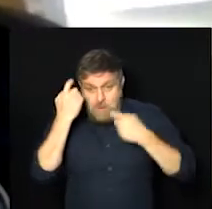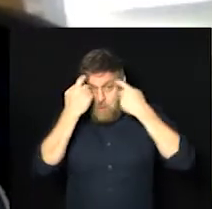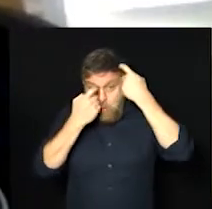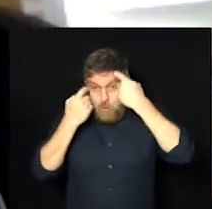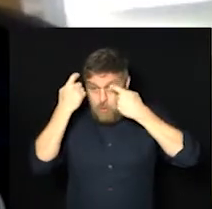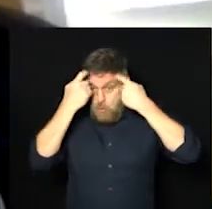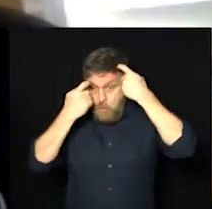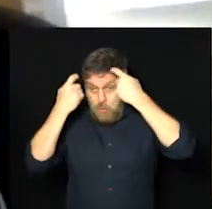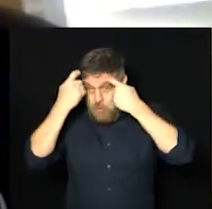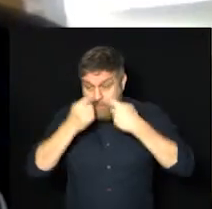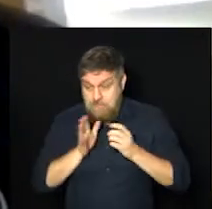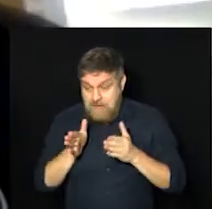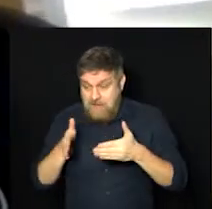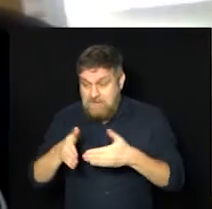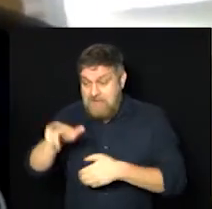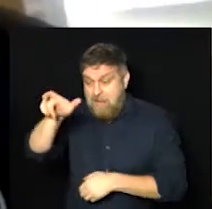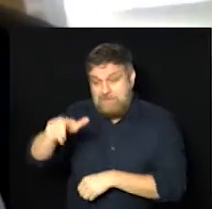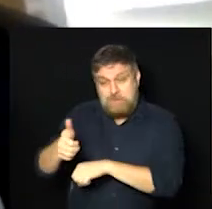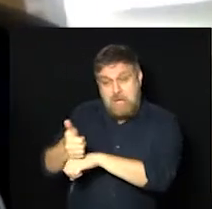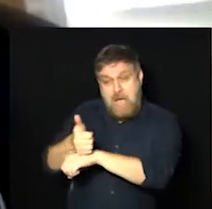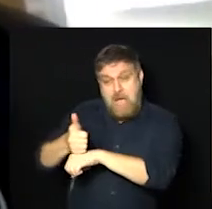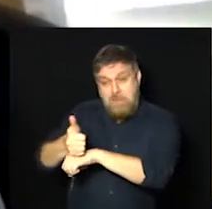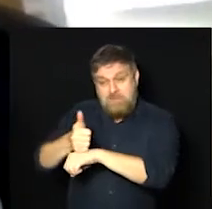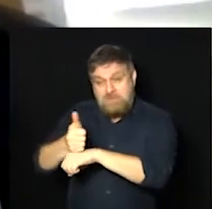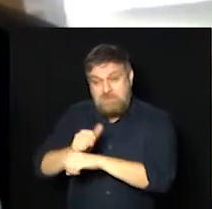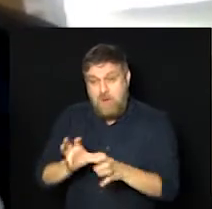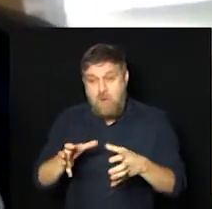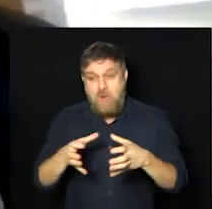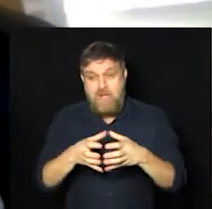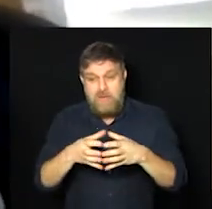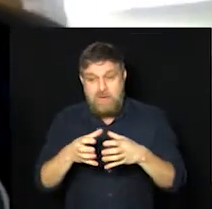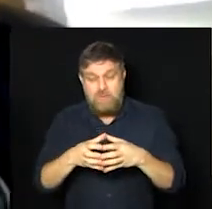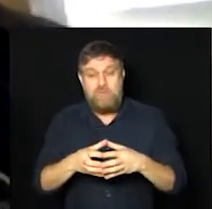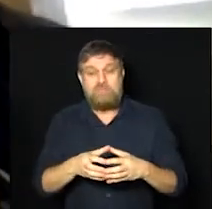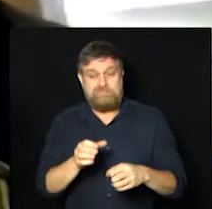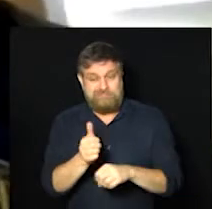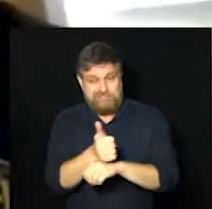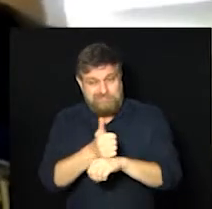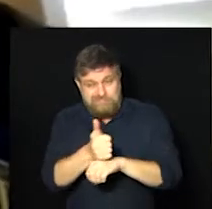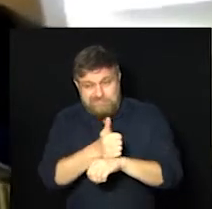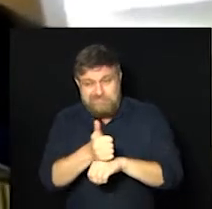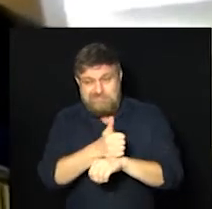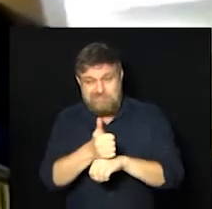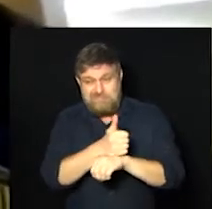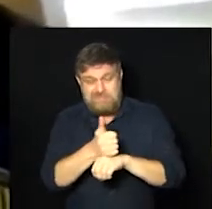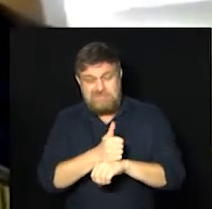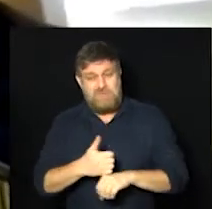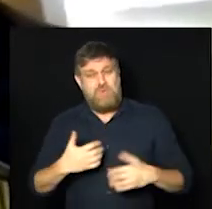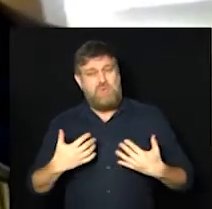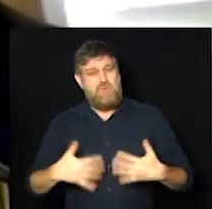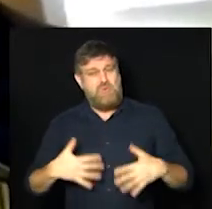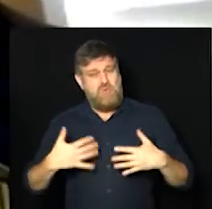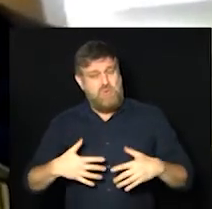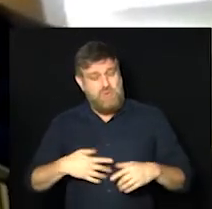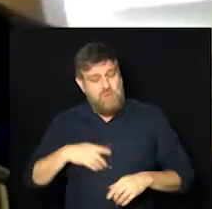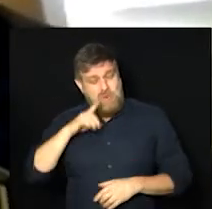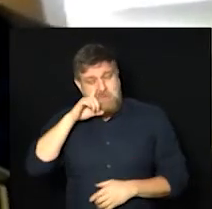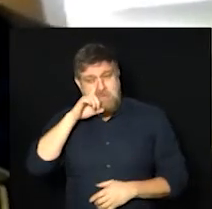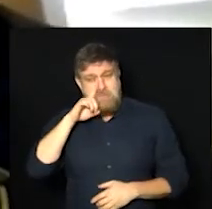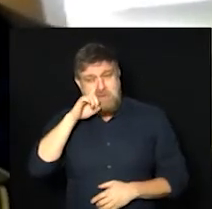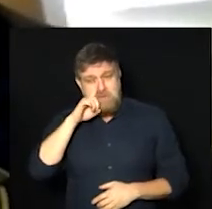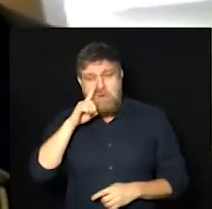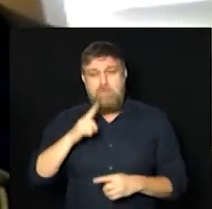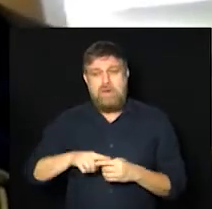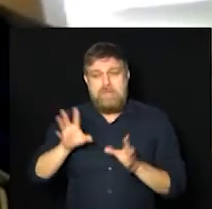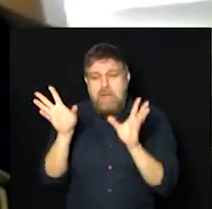preocupante ao que diz respeito a atletas, entidades, comissão técnica e profissionais, né? Onde eu quero chegar